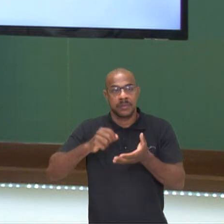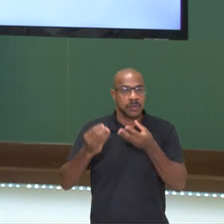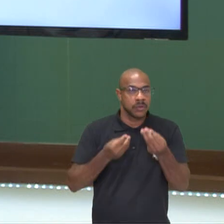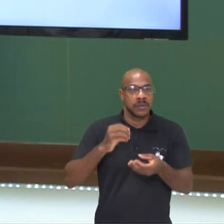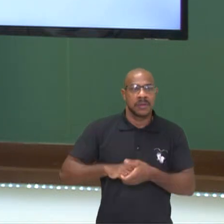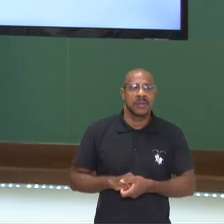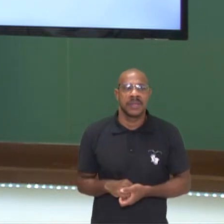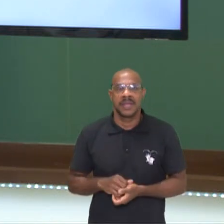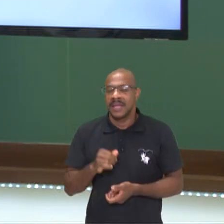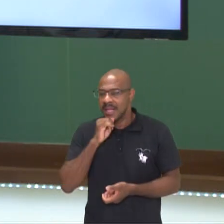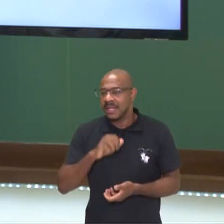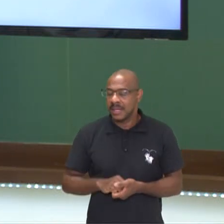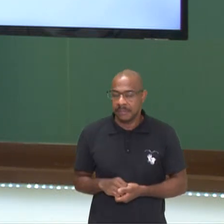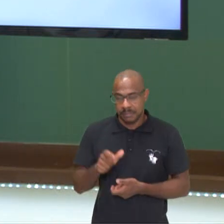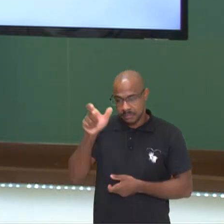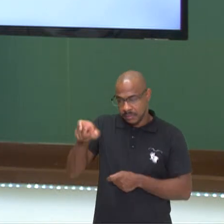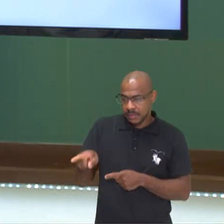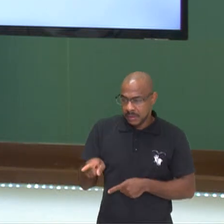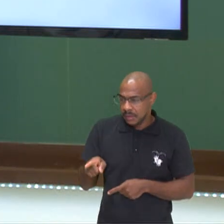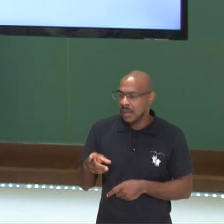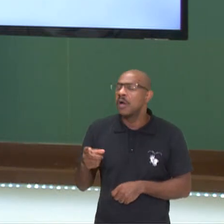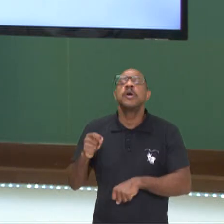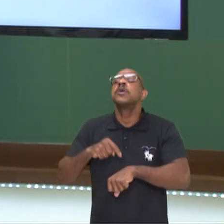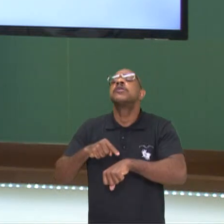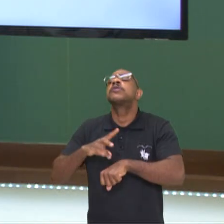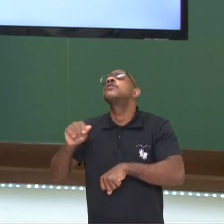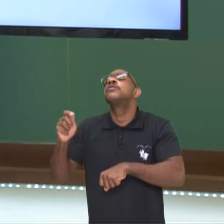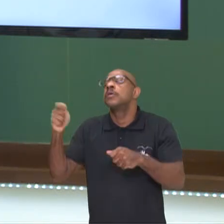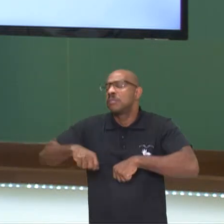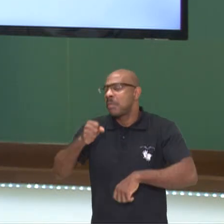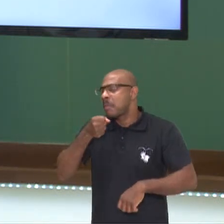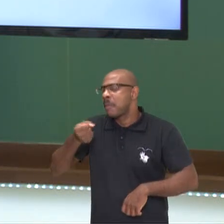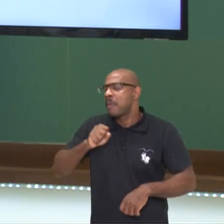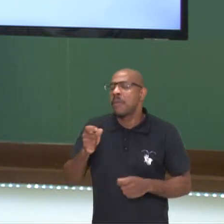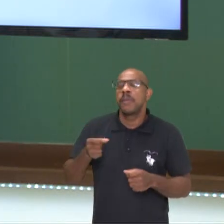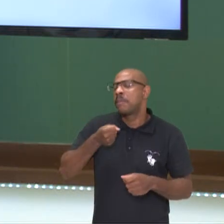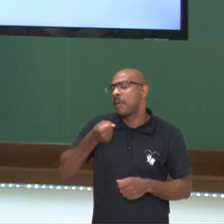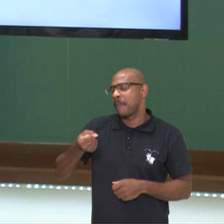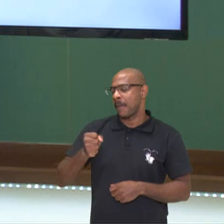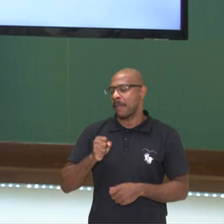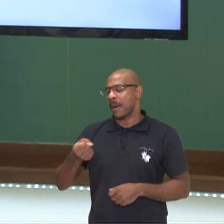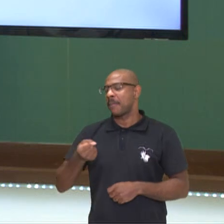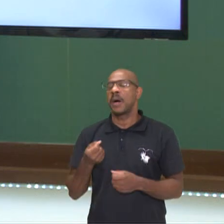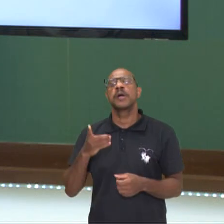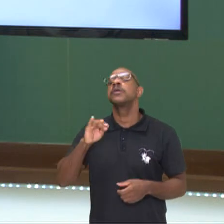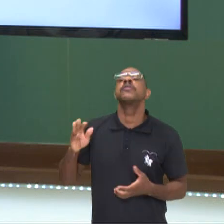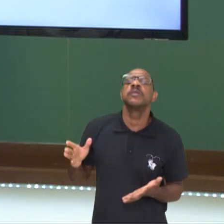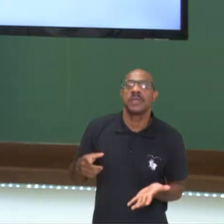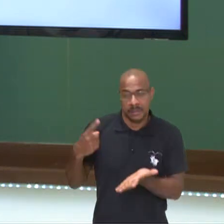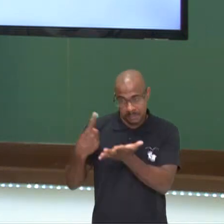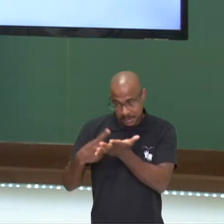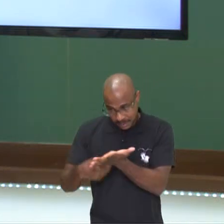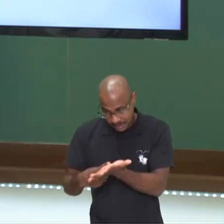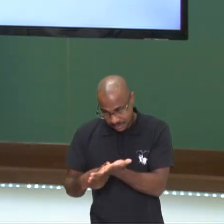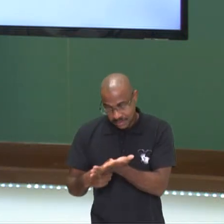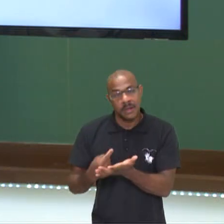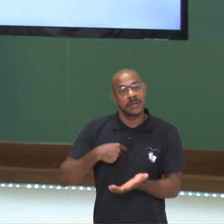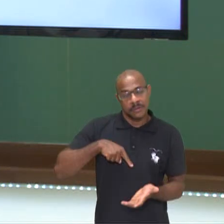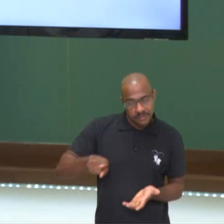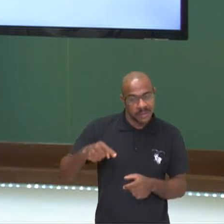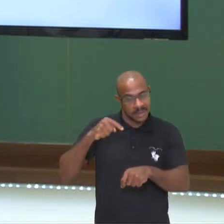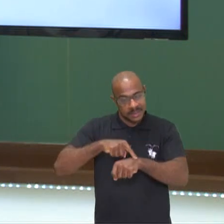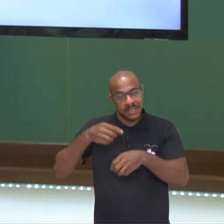senhor pode falar comigo não tá horário hoje ou amanhã posso então tá marcado e vá nesse horário